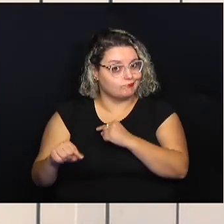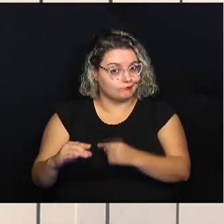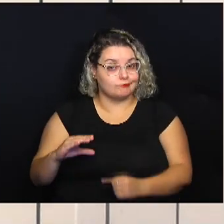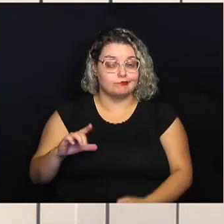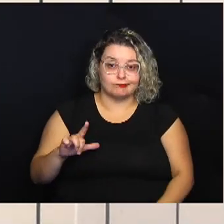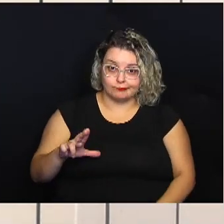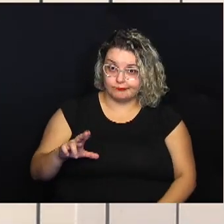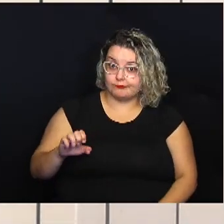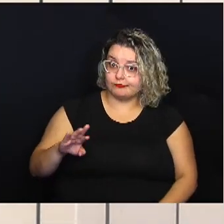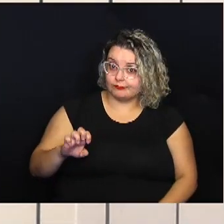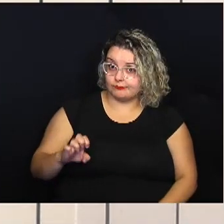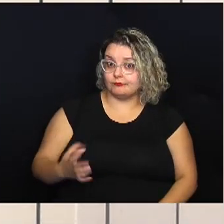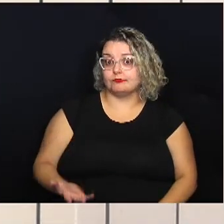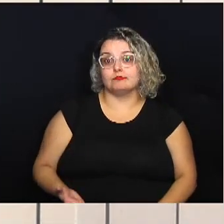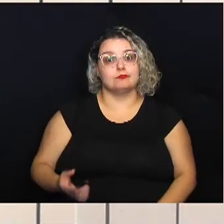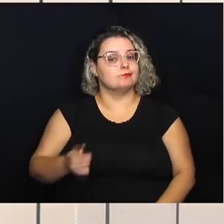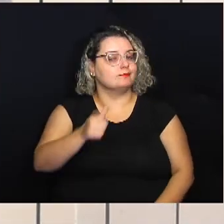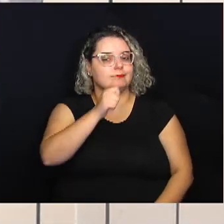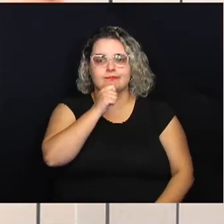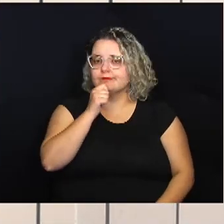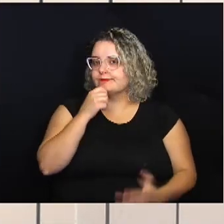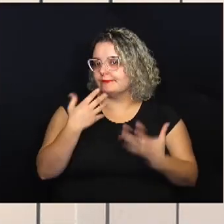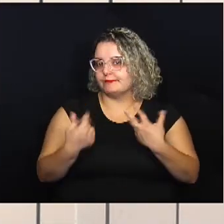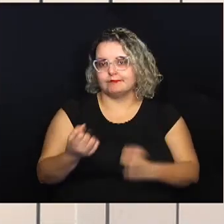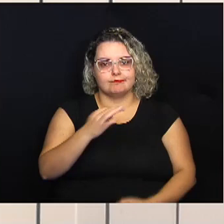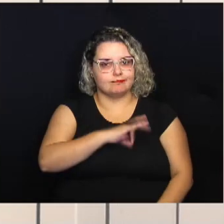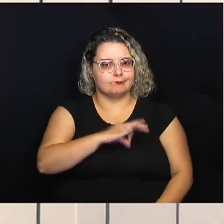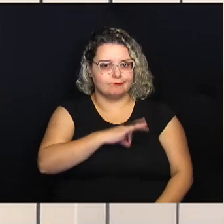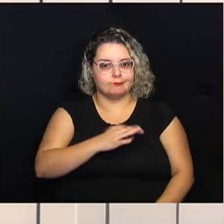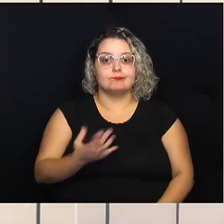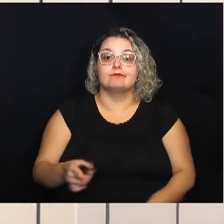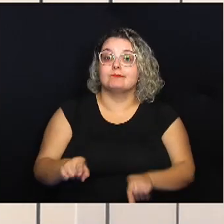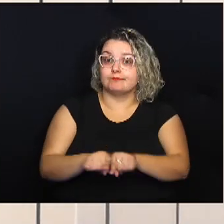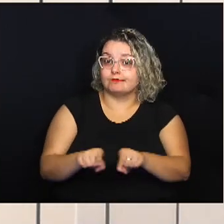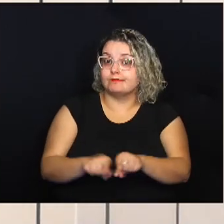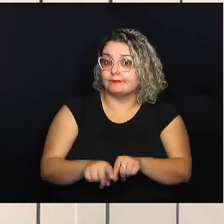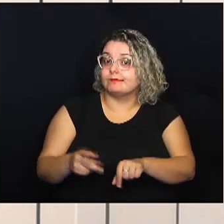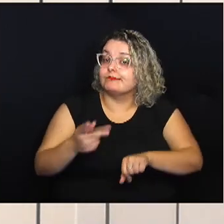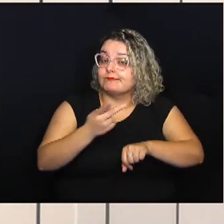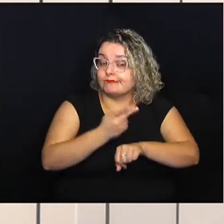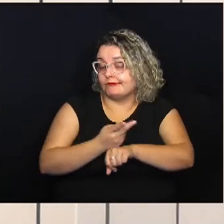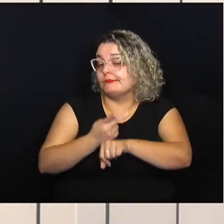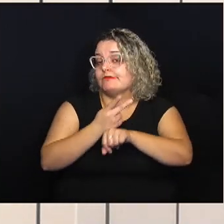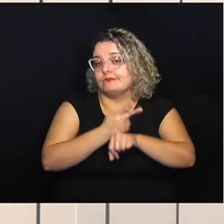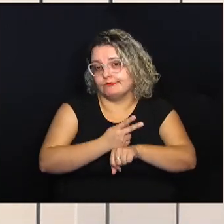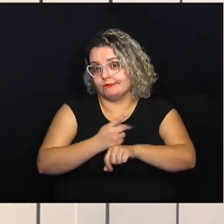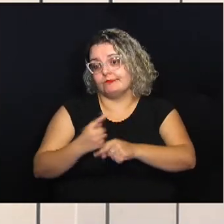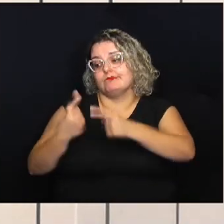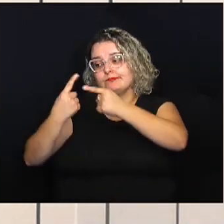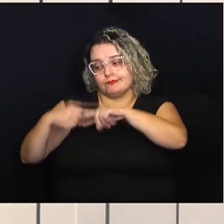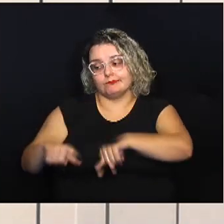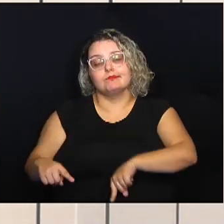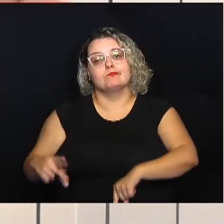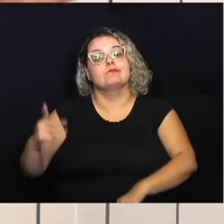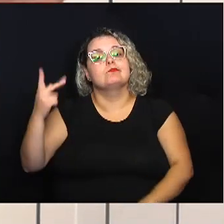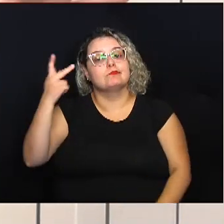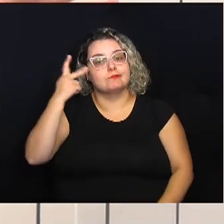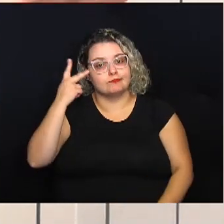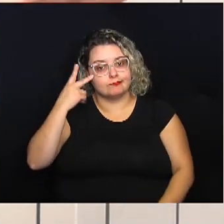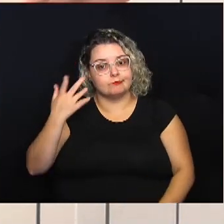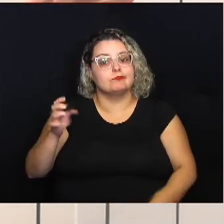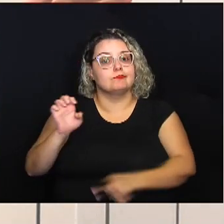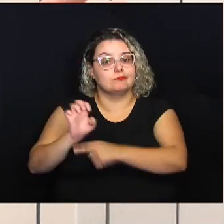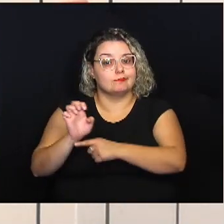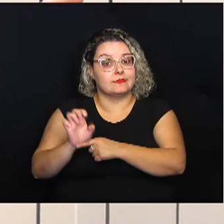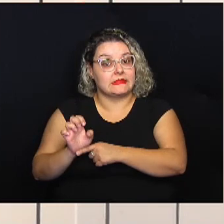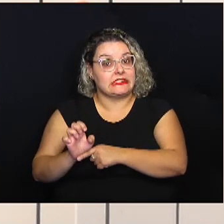de valores que ainda não foram recebidos, como salário e também a premiação do Campeonato Paulista da Série A2. Um balde